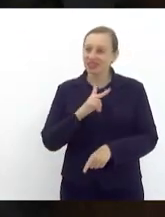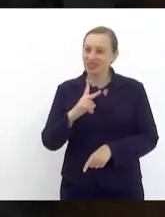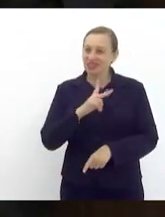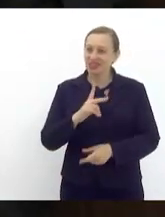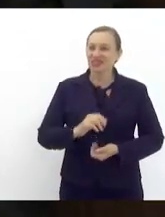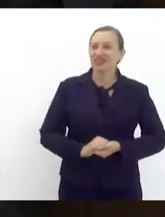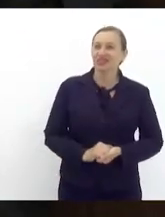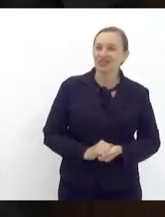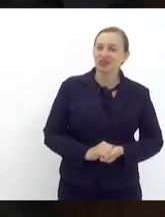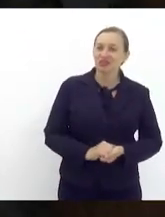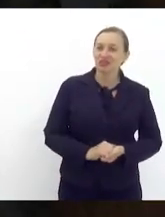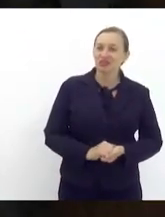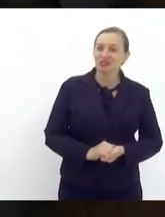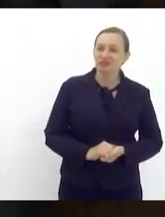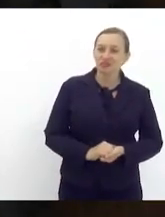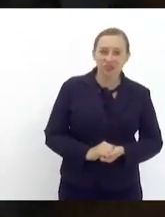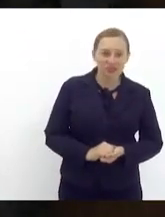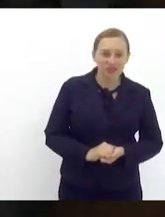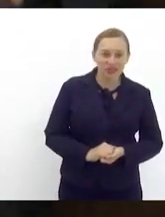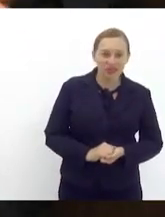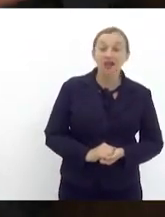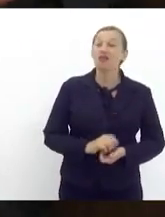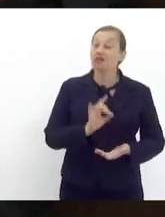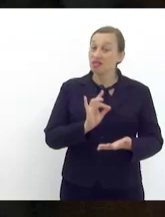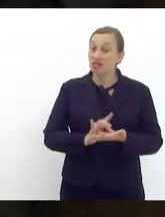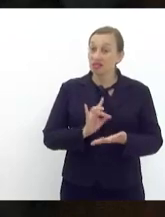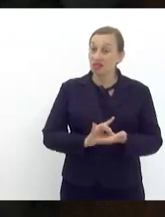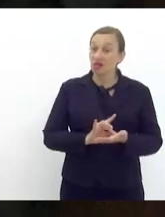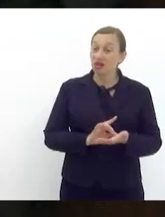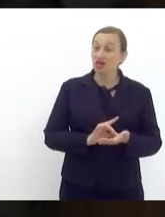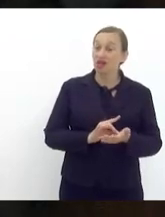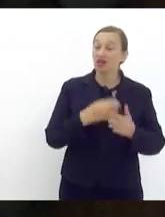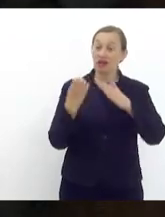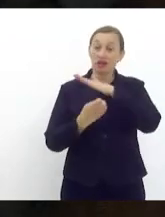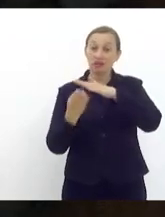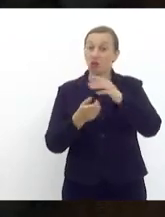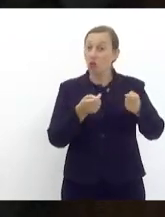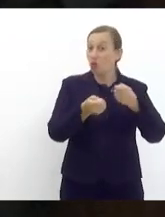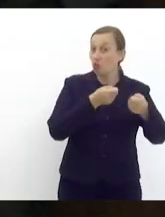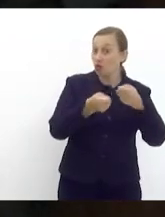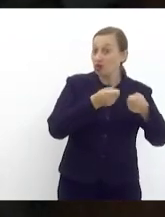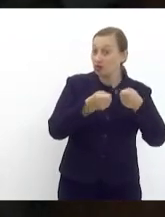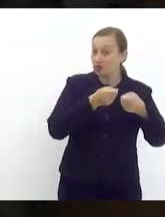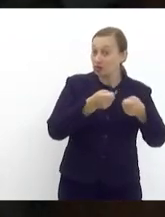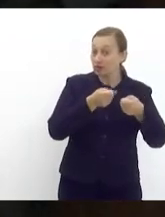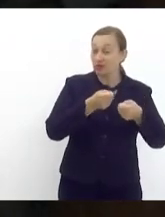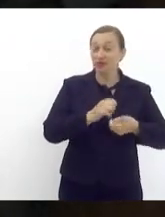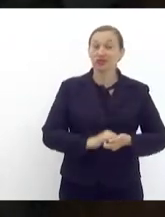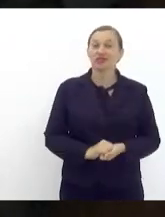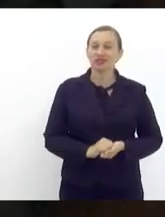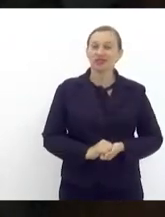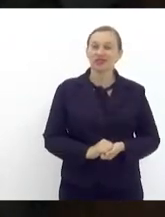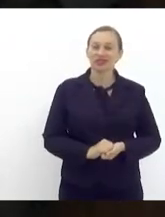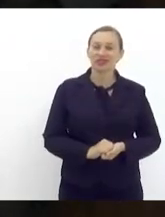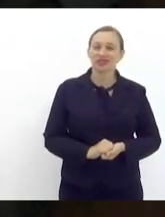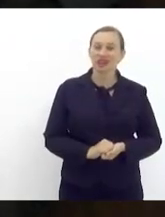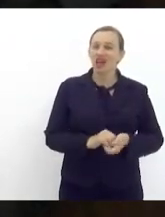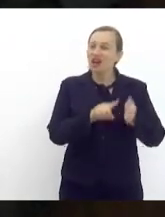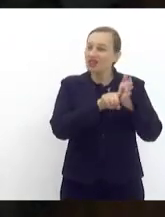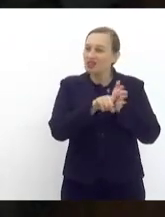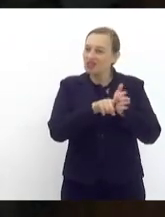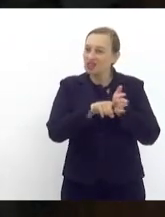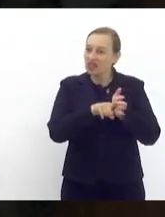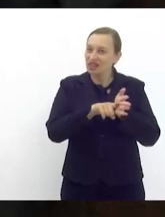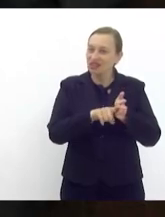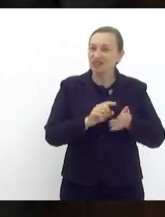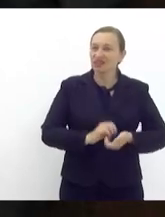bom mecanismo, mas a gente precisa realmente ter agência reguladora que faça fiscalização, o Poder Legislativo